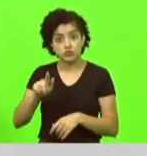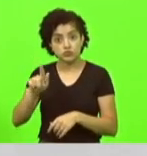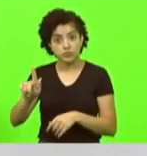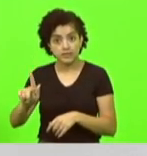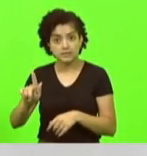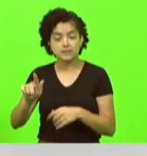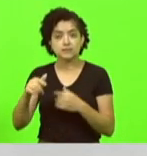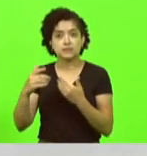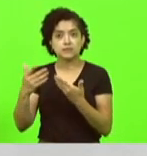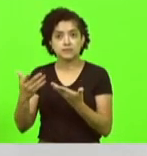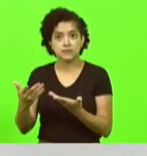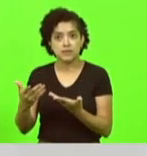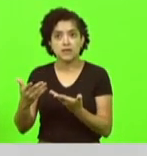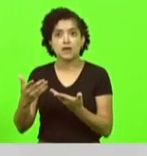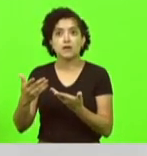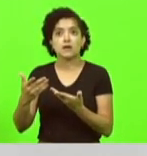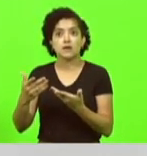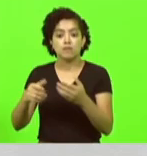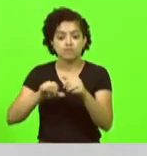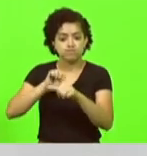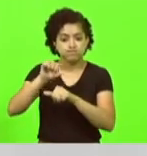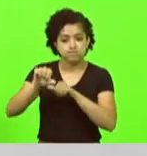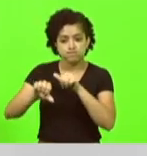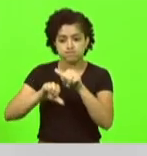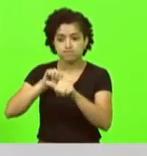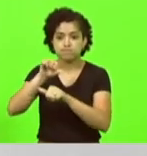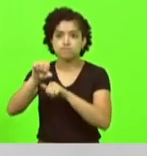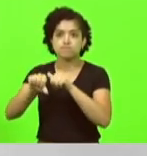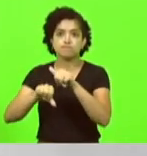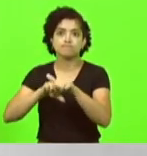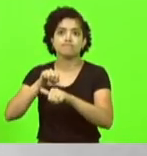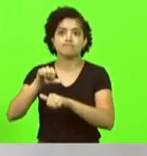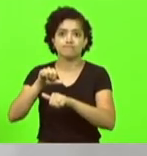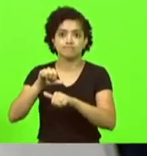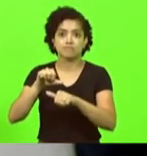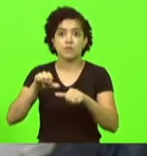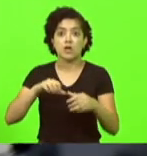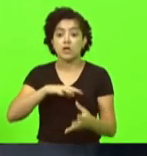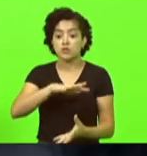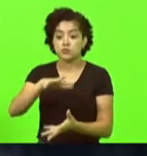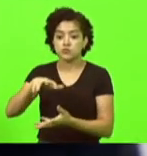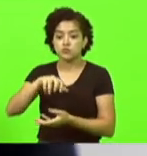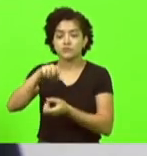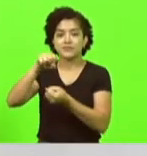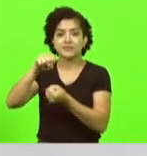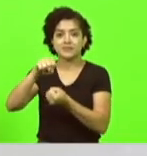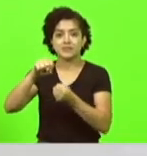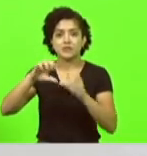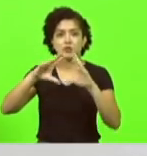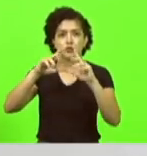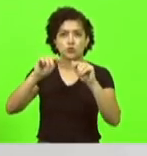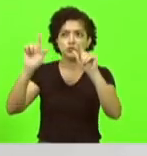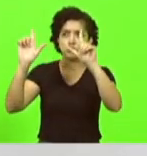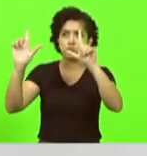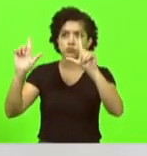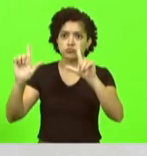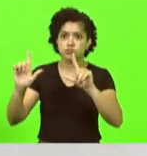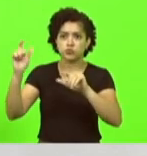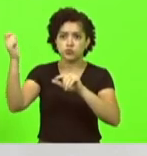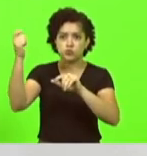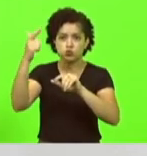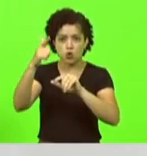e que busca transformar a lez que cada vez mais sustentável todo o sistema de placa solar